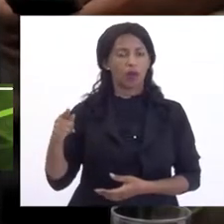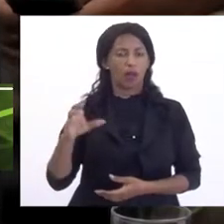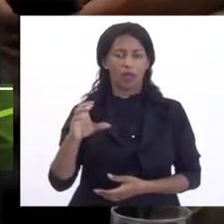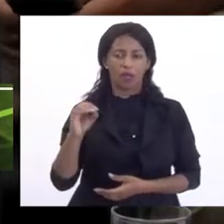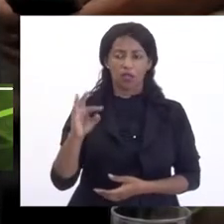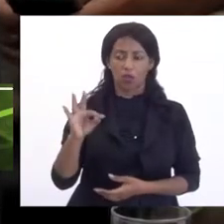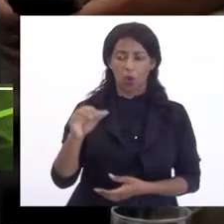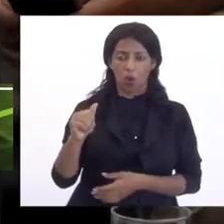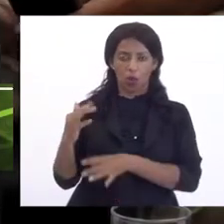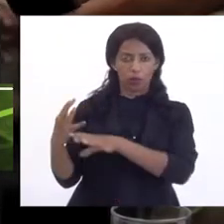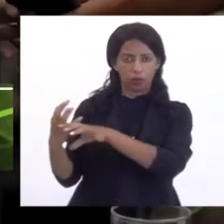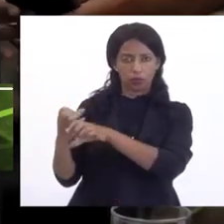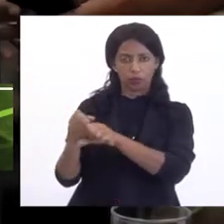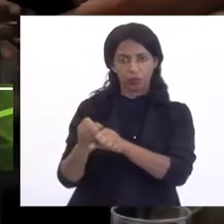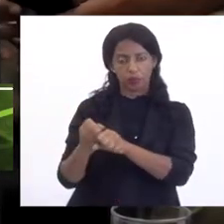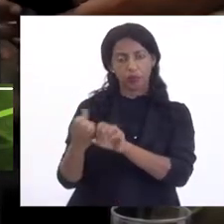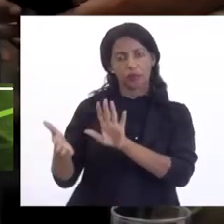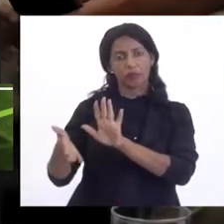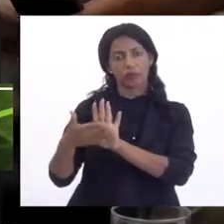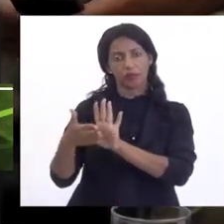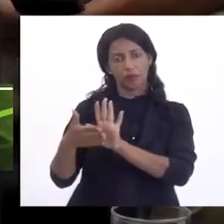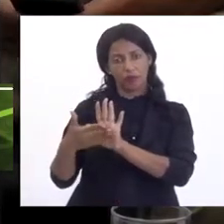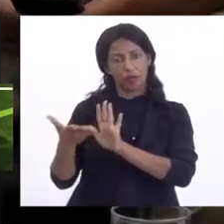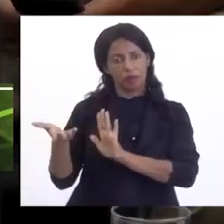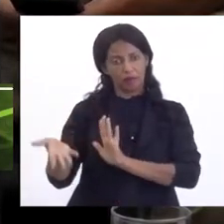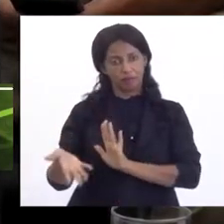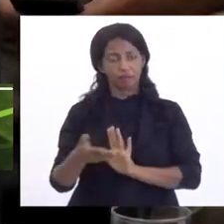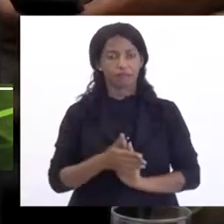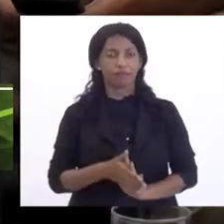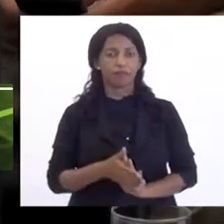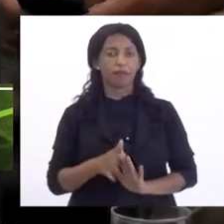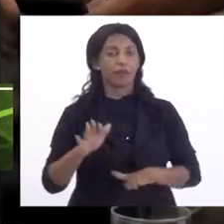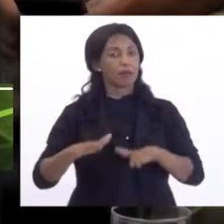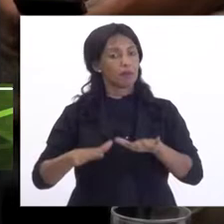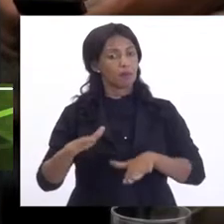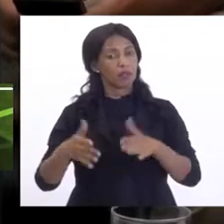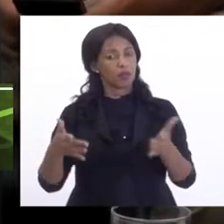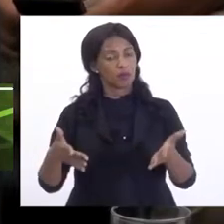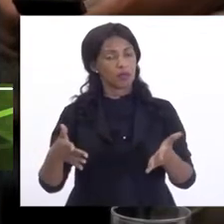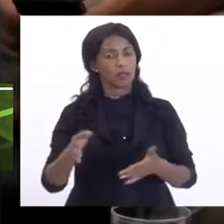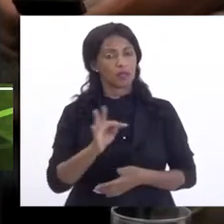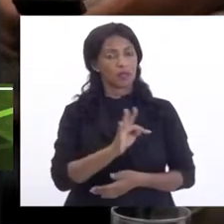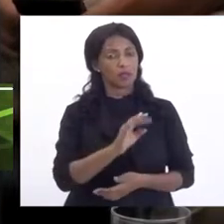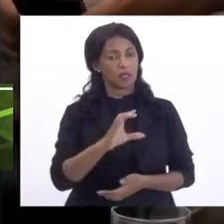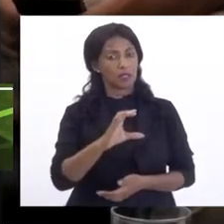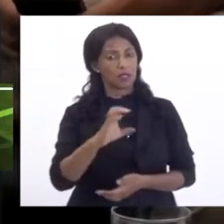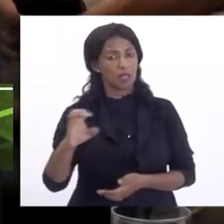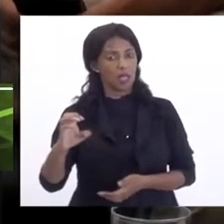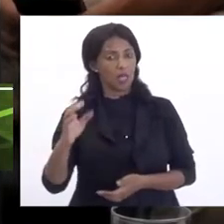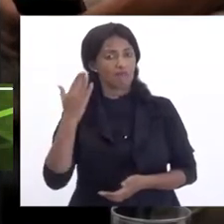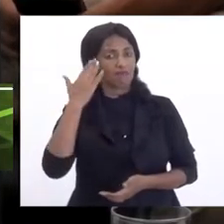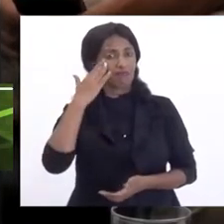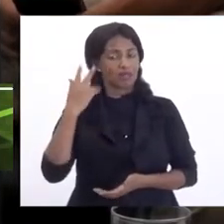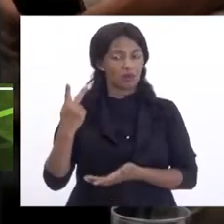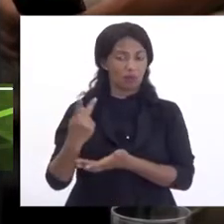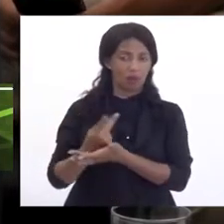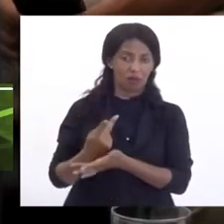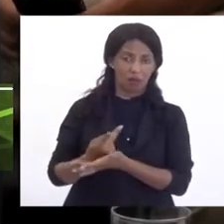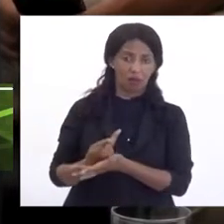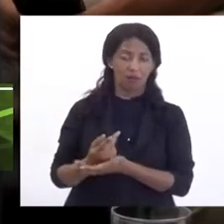Contas, sendo favorável à prestação, mas, apesar disso, o Tribunal acabou entendendo, na sua